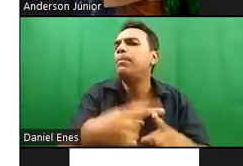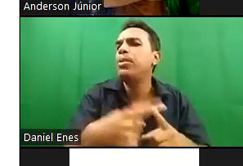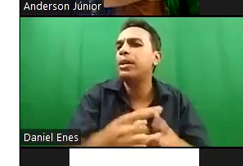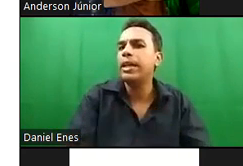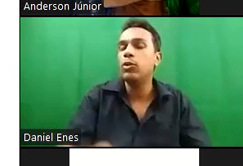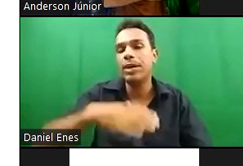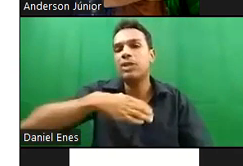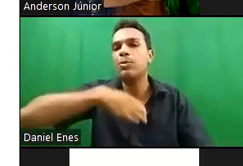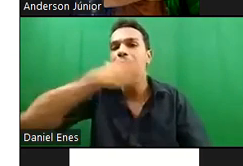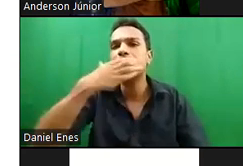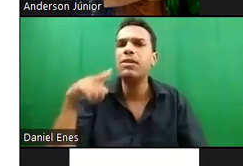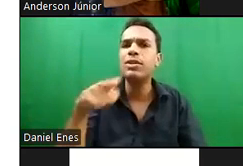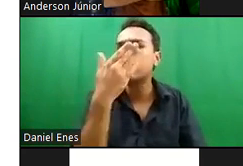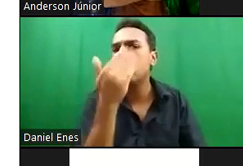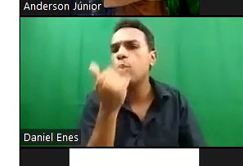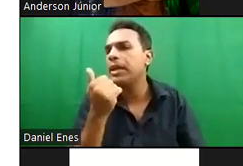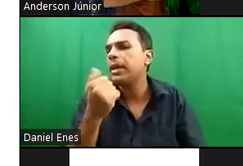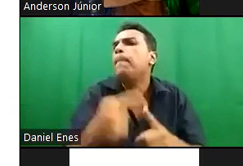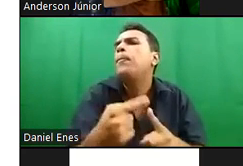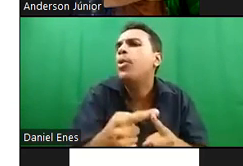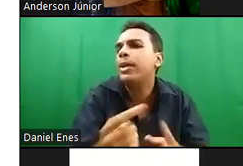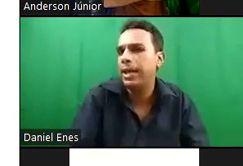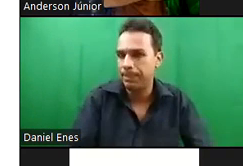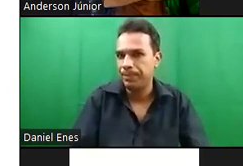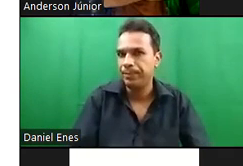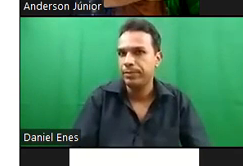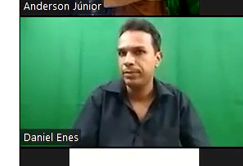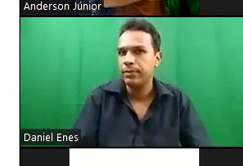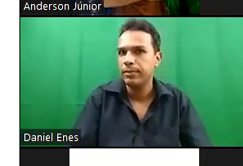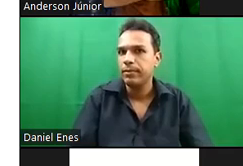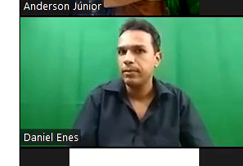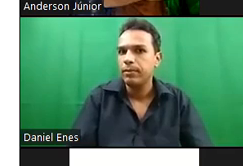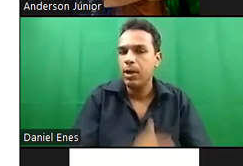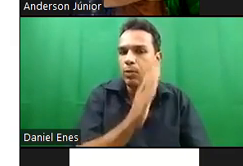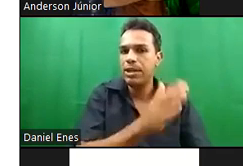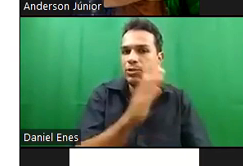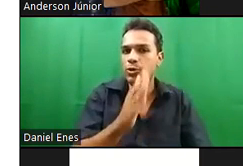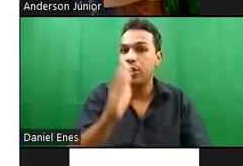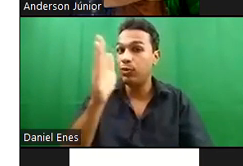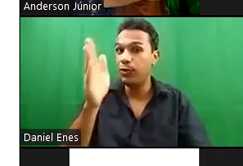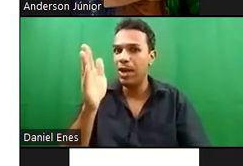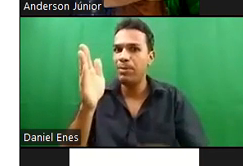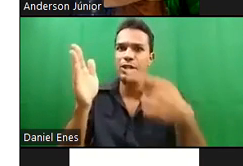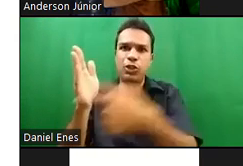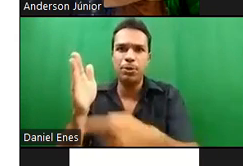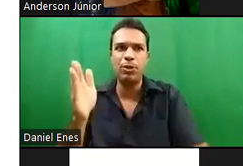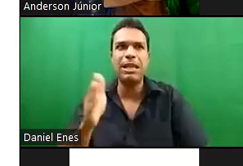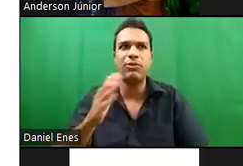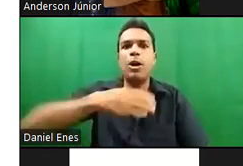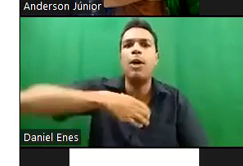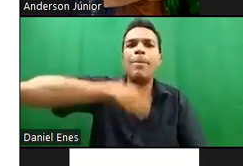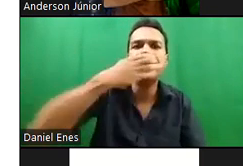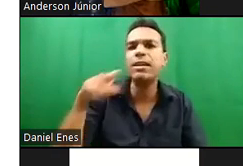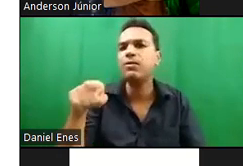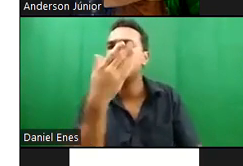maçã. Por quê? Ou, no caso, maçã, você comer. Por quê? né, objeto, sujeito, verbo, e deixei o pronome lá no